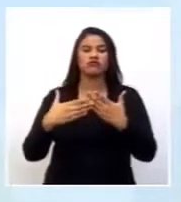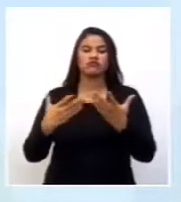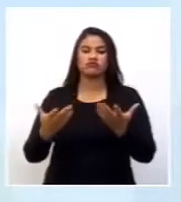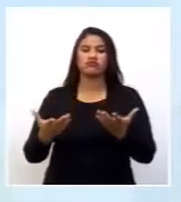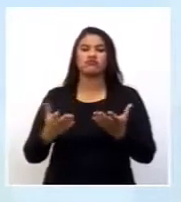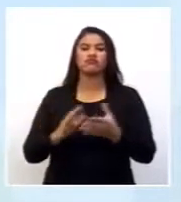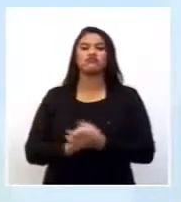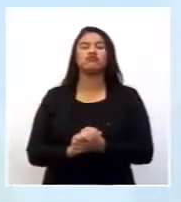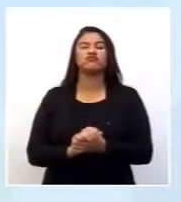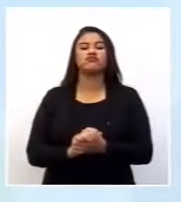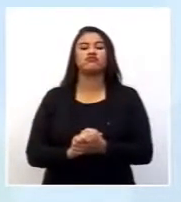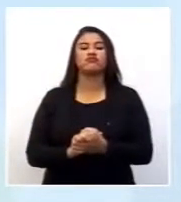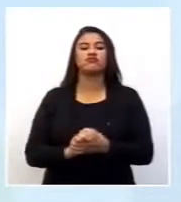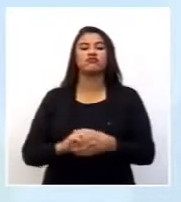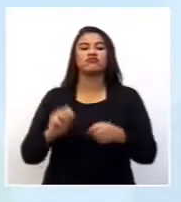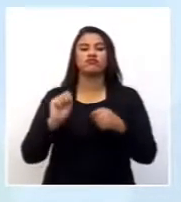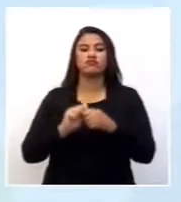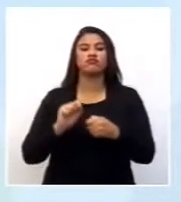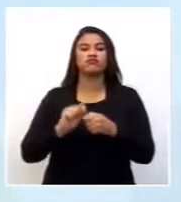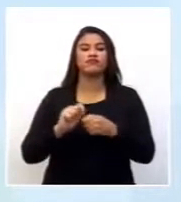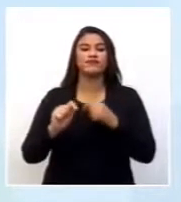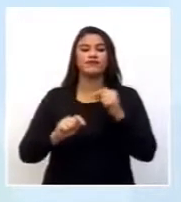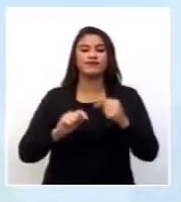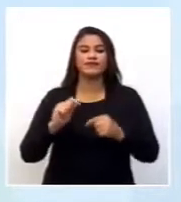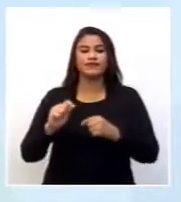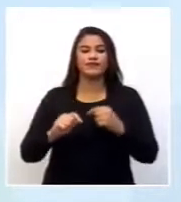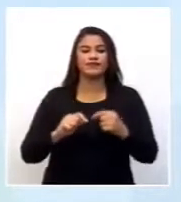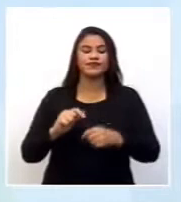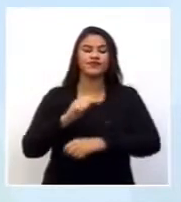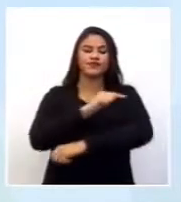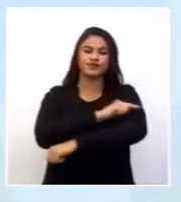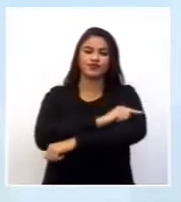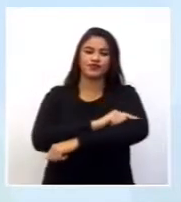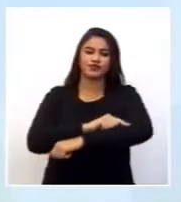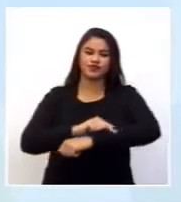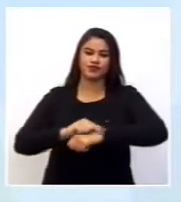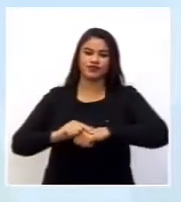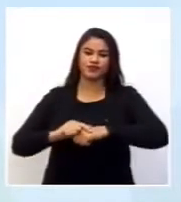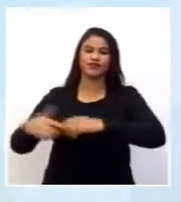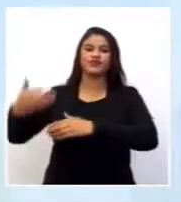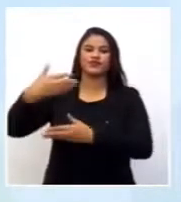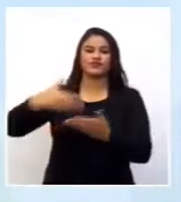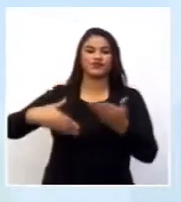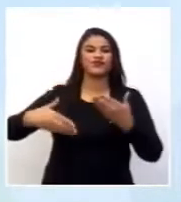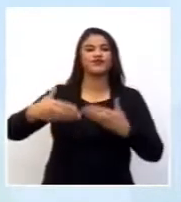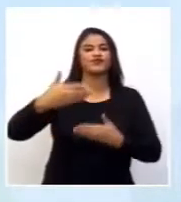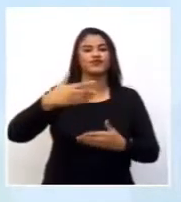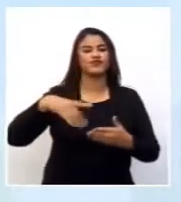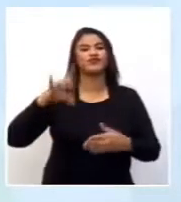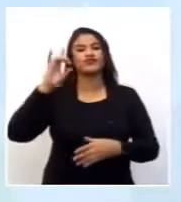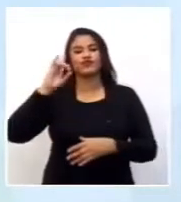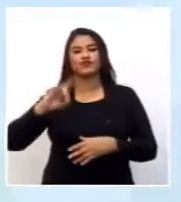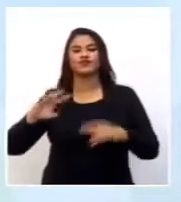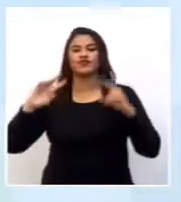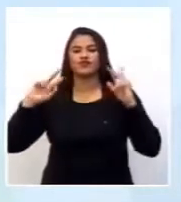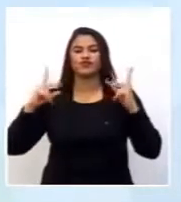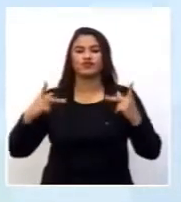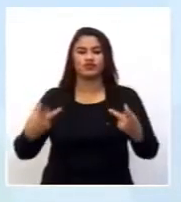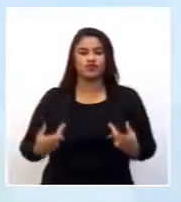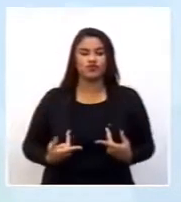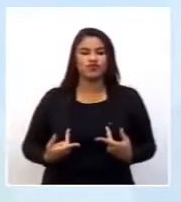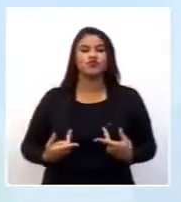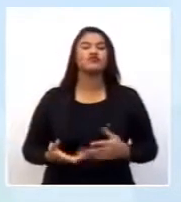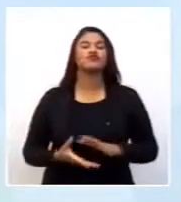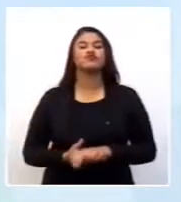né, fazendo, né, a respeitar e promovendo respeito ao outro, aos direitos humanos, tá?